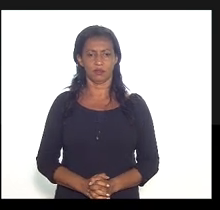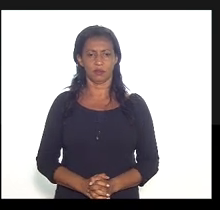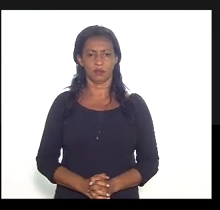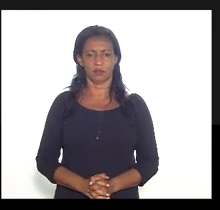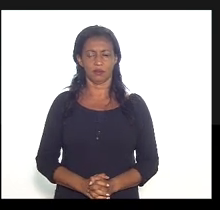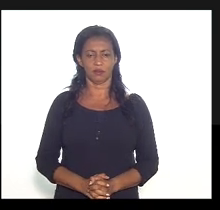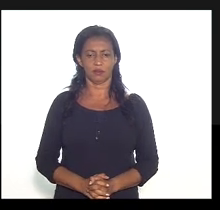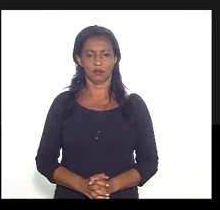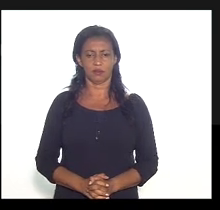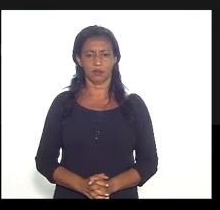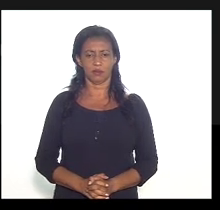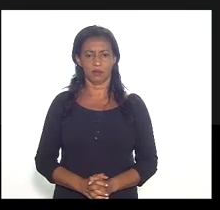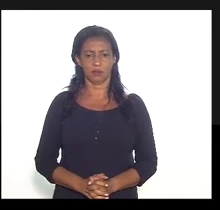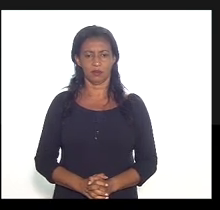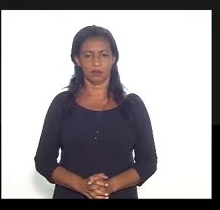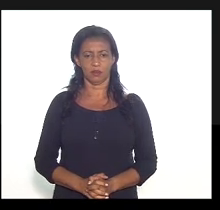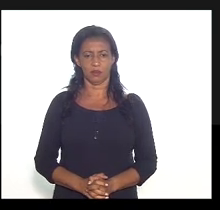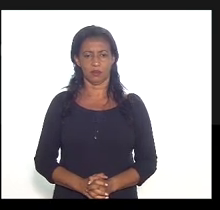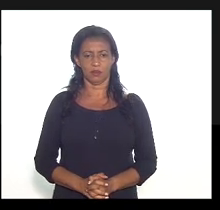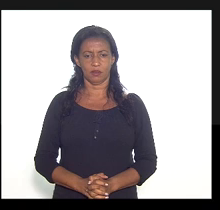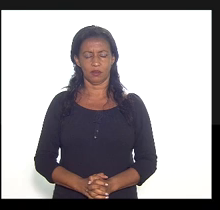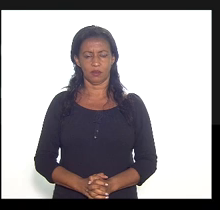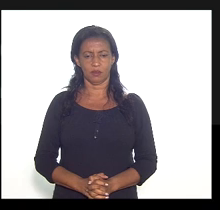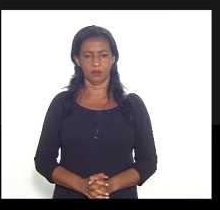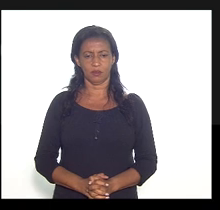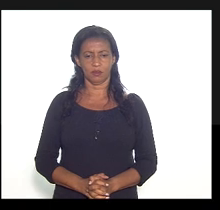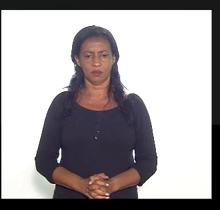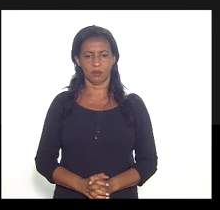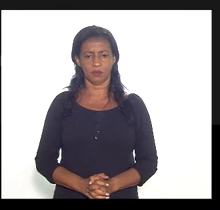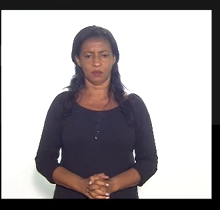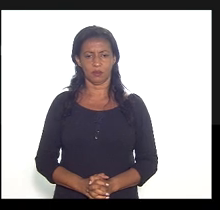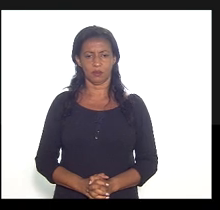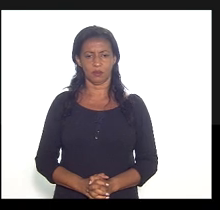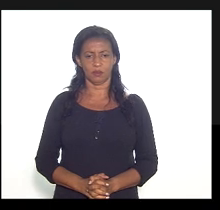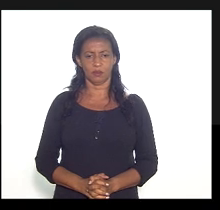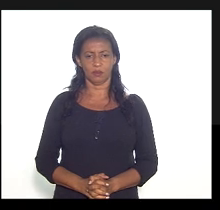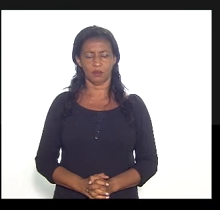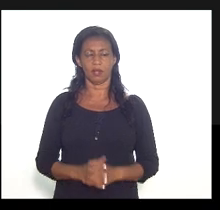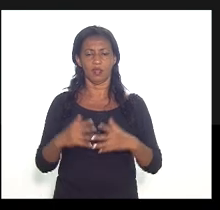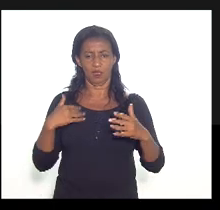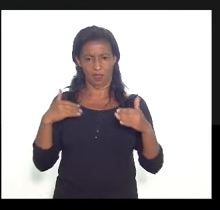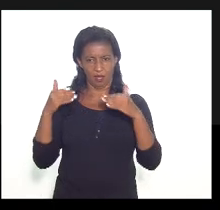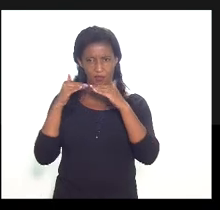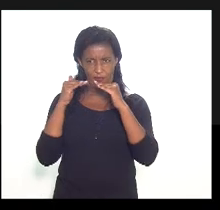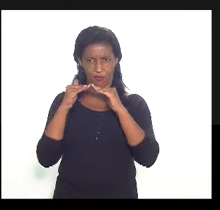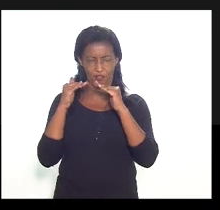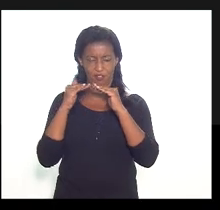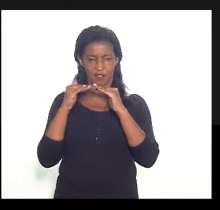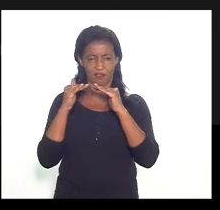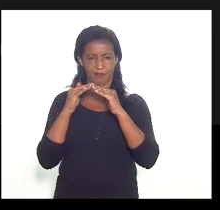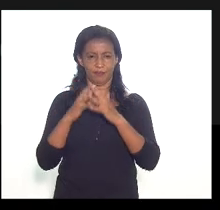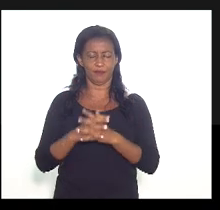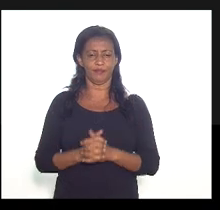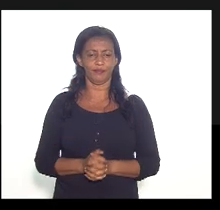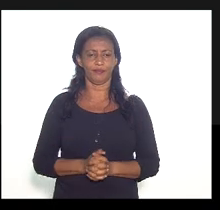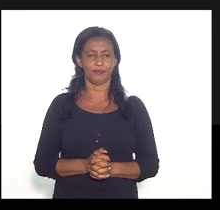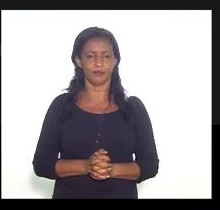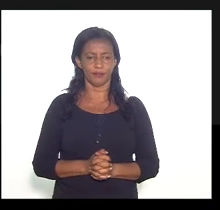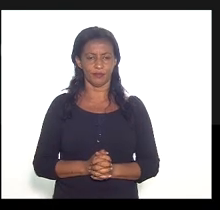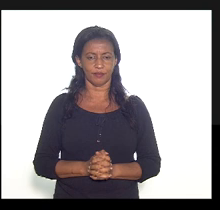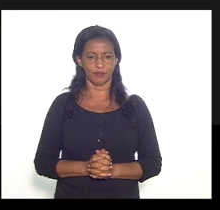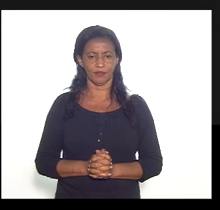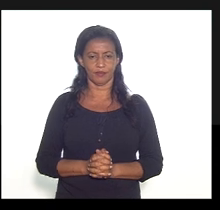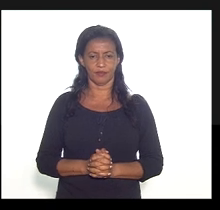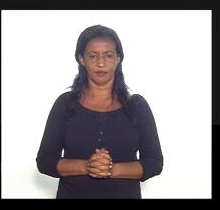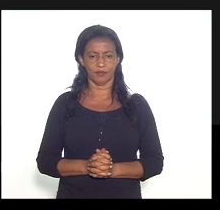Presidente Jair. A mim, presidente? Foi porque você falou do. Favorável. Foi não. Colhidos com os